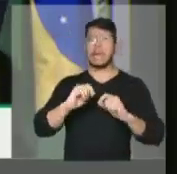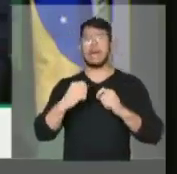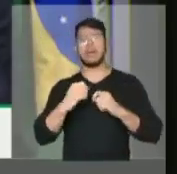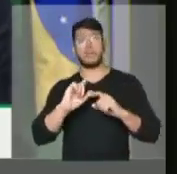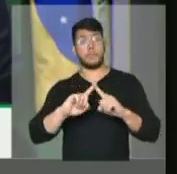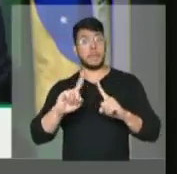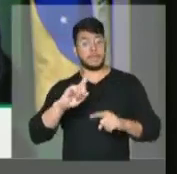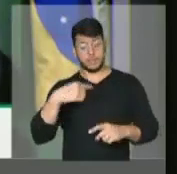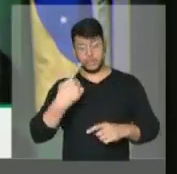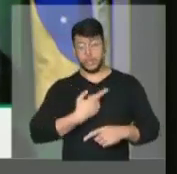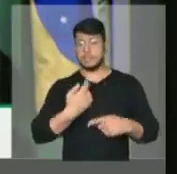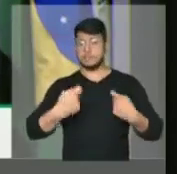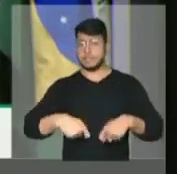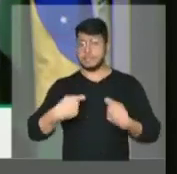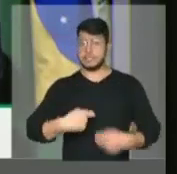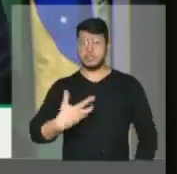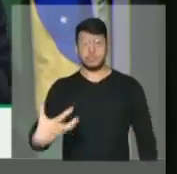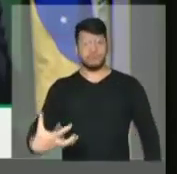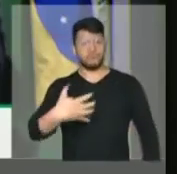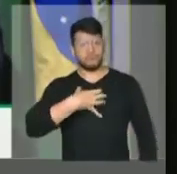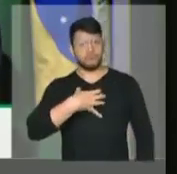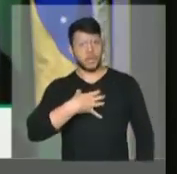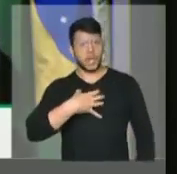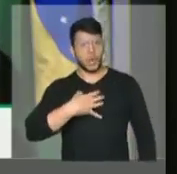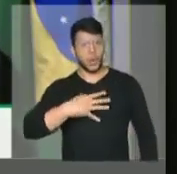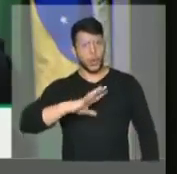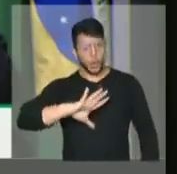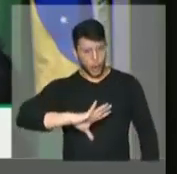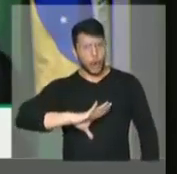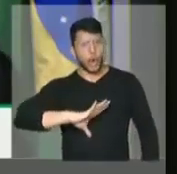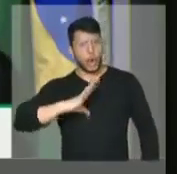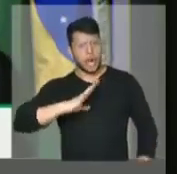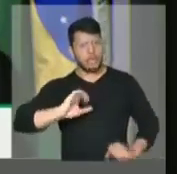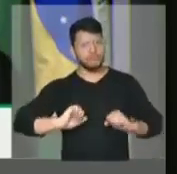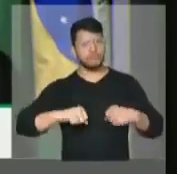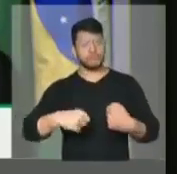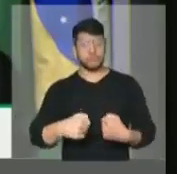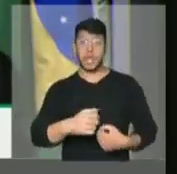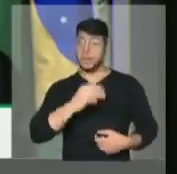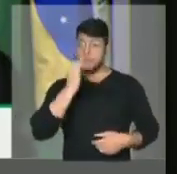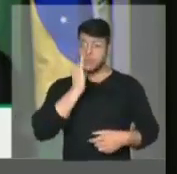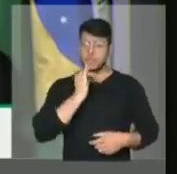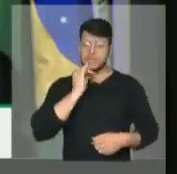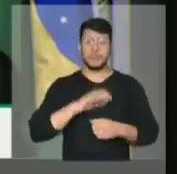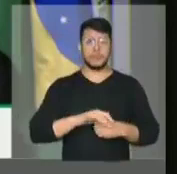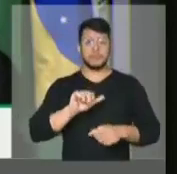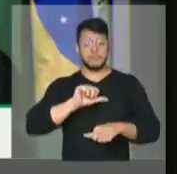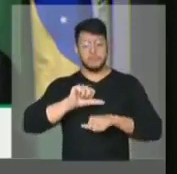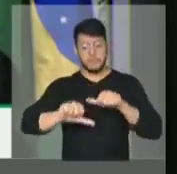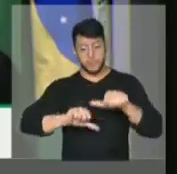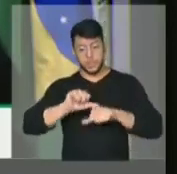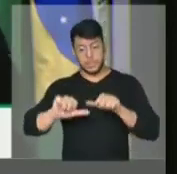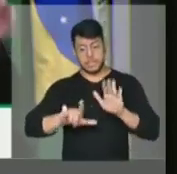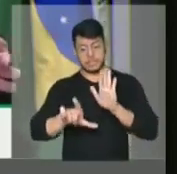precisamos ter a coragem de enfrentar e discutir. A reforma tributária é uma